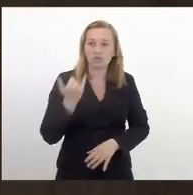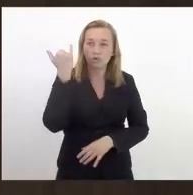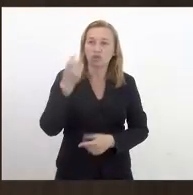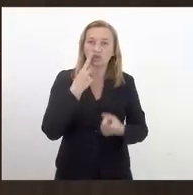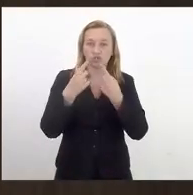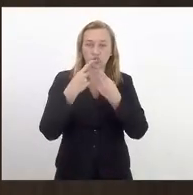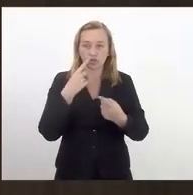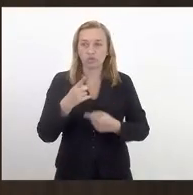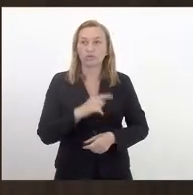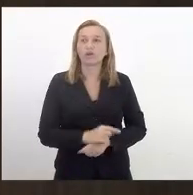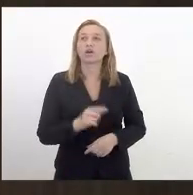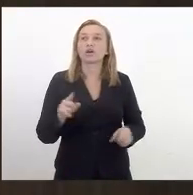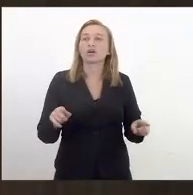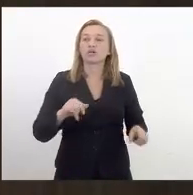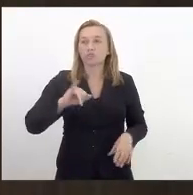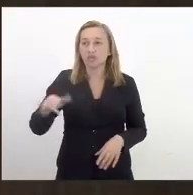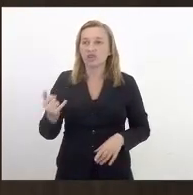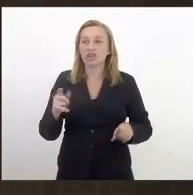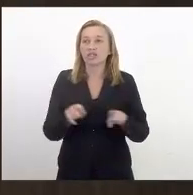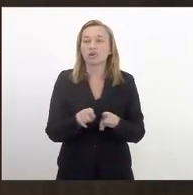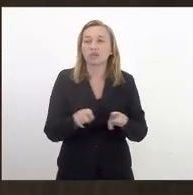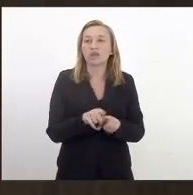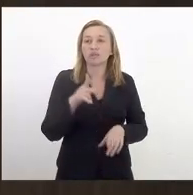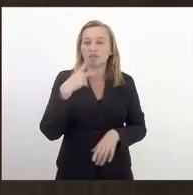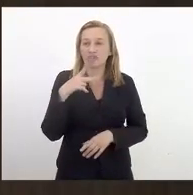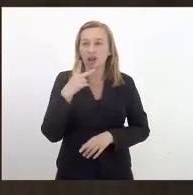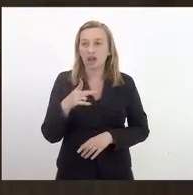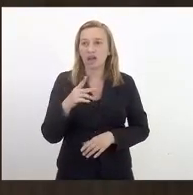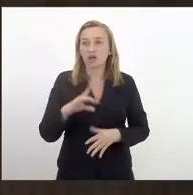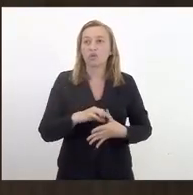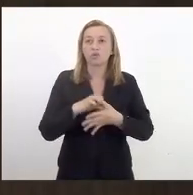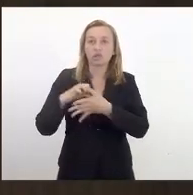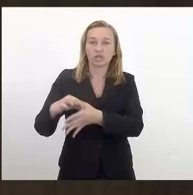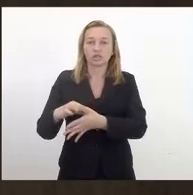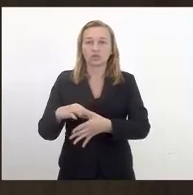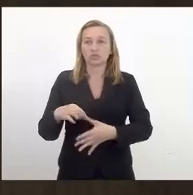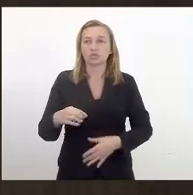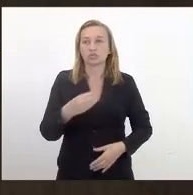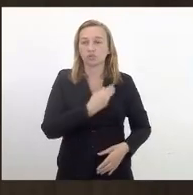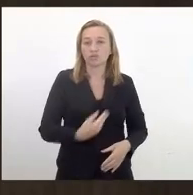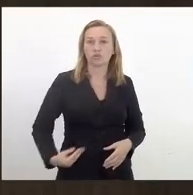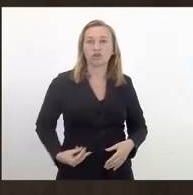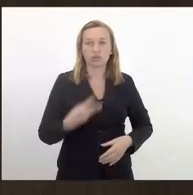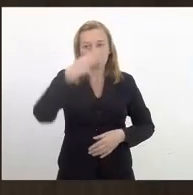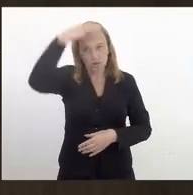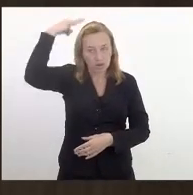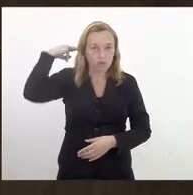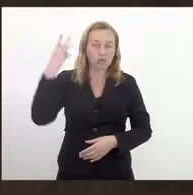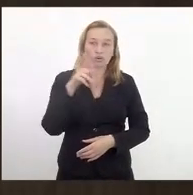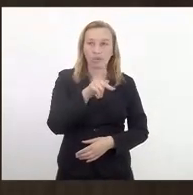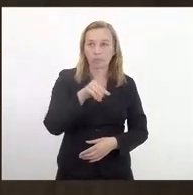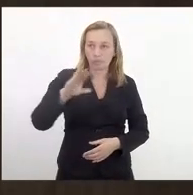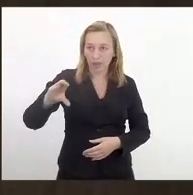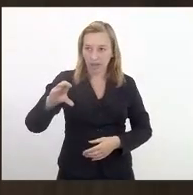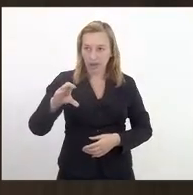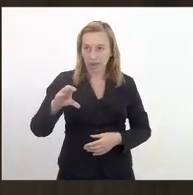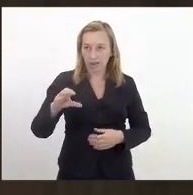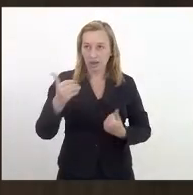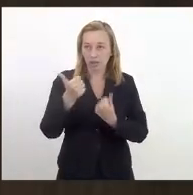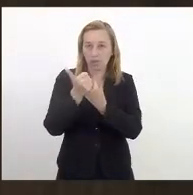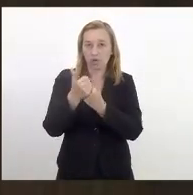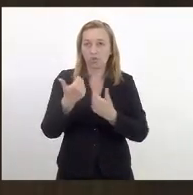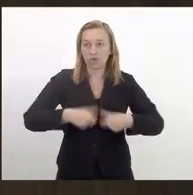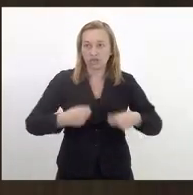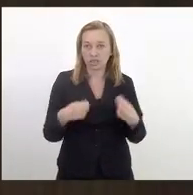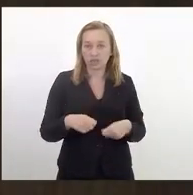apensamento dos projetos eu queria aproveitar também eu falar para falar com o líder do governo mas eu tô com uma pet buscando apoiamento que